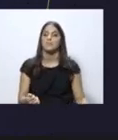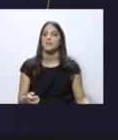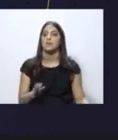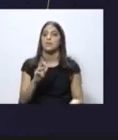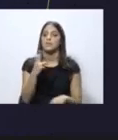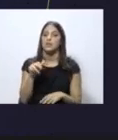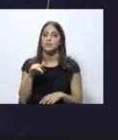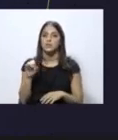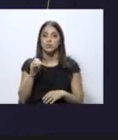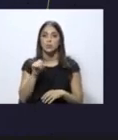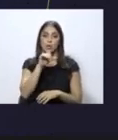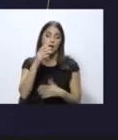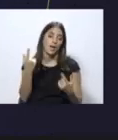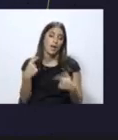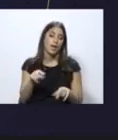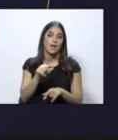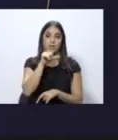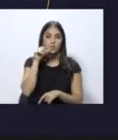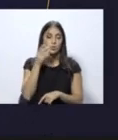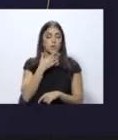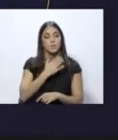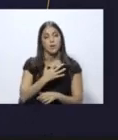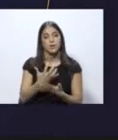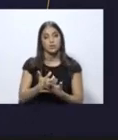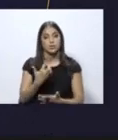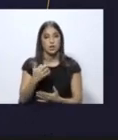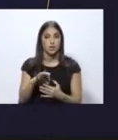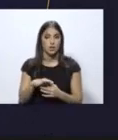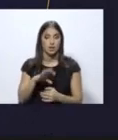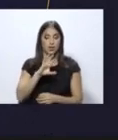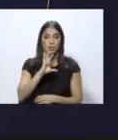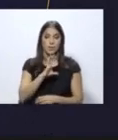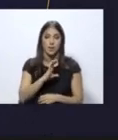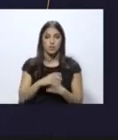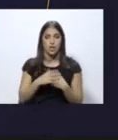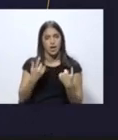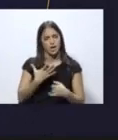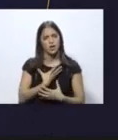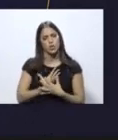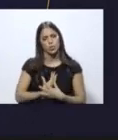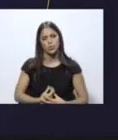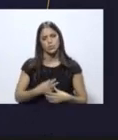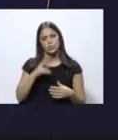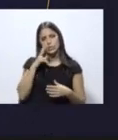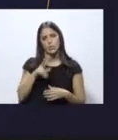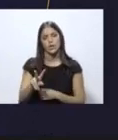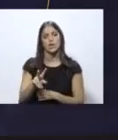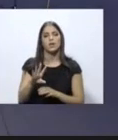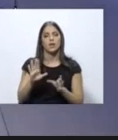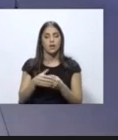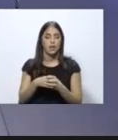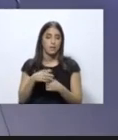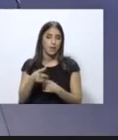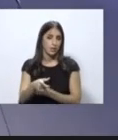o domínio azul e branco na maior prova de ciclismo do país. É um grande gosto ver esta equipa